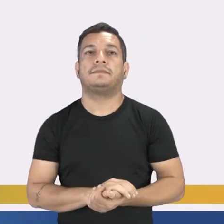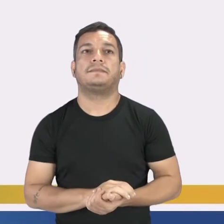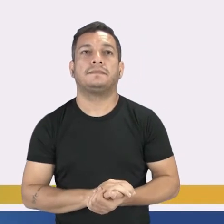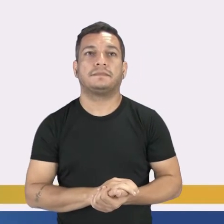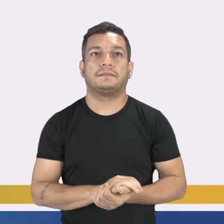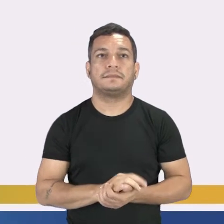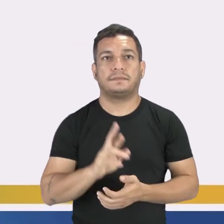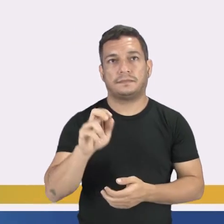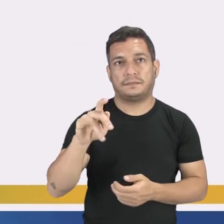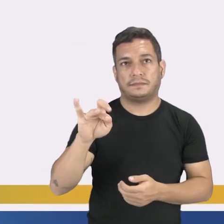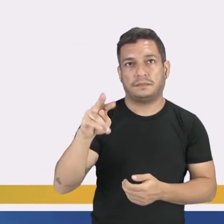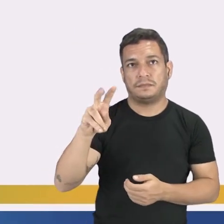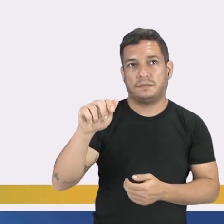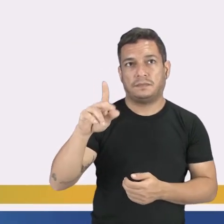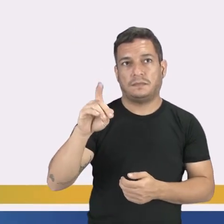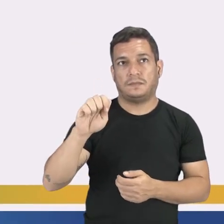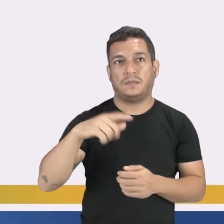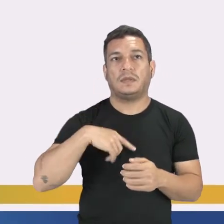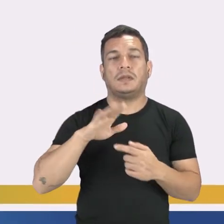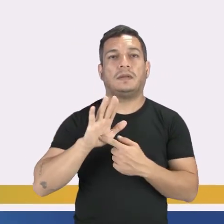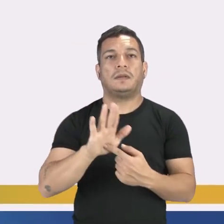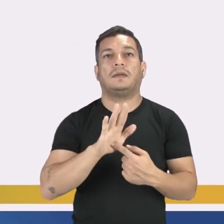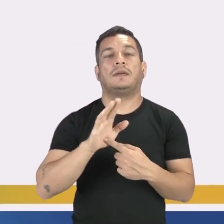A radioatividade emitida por